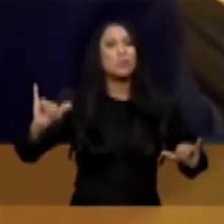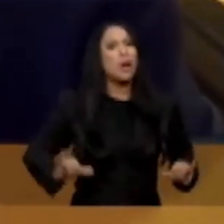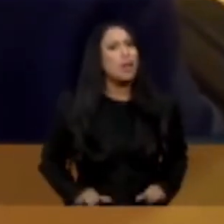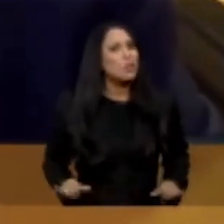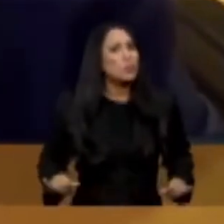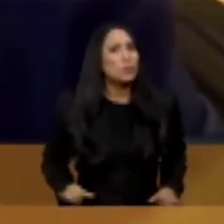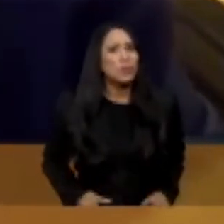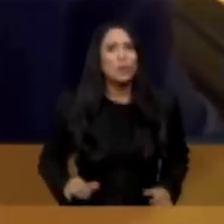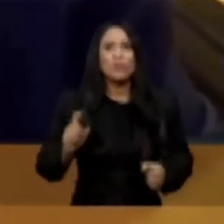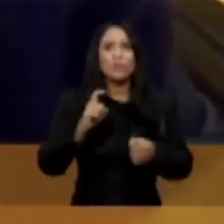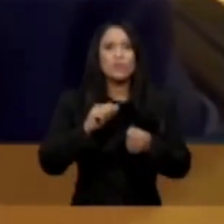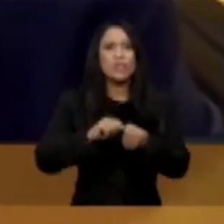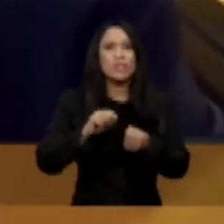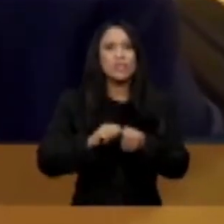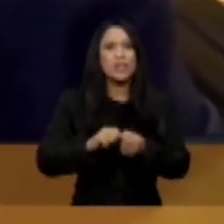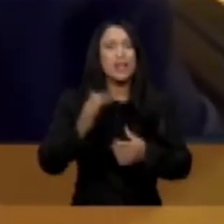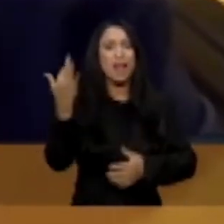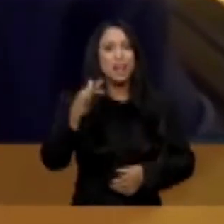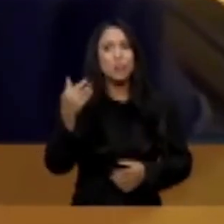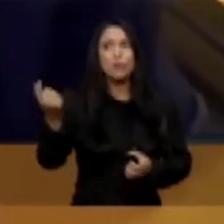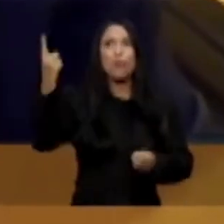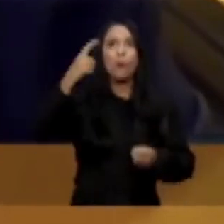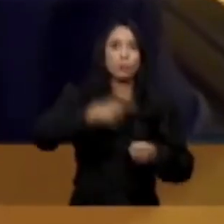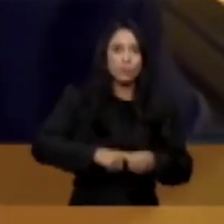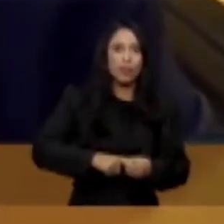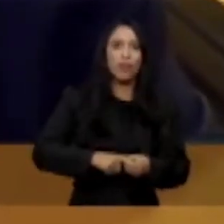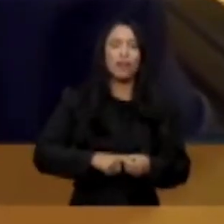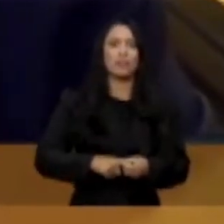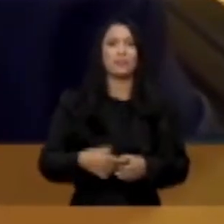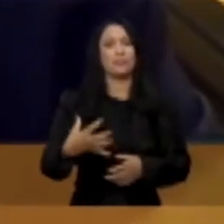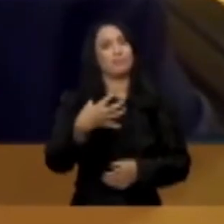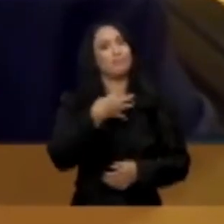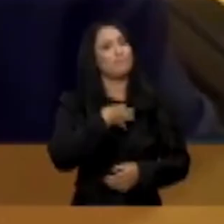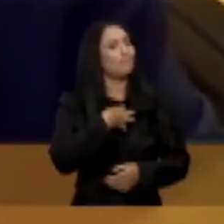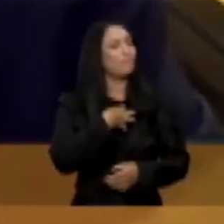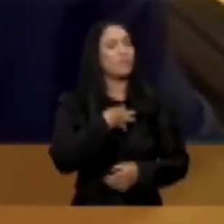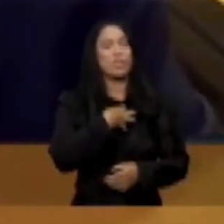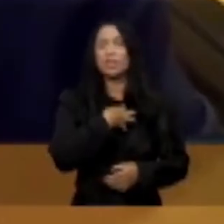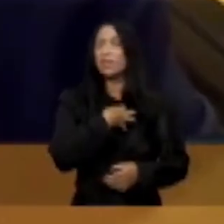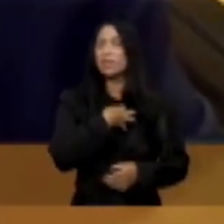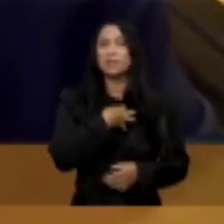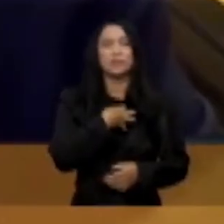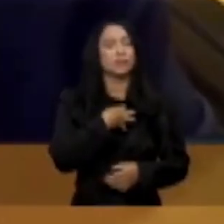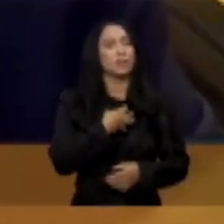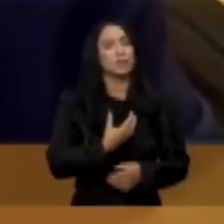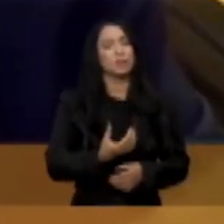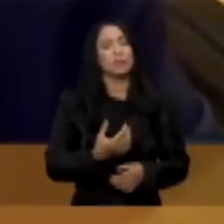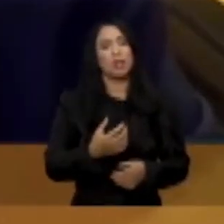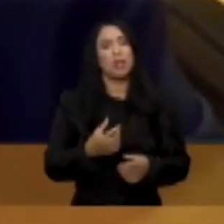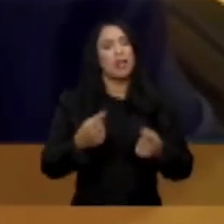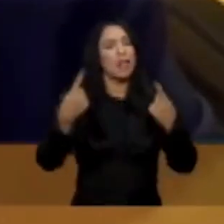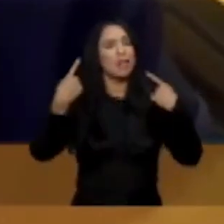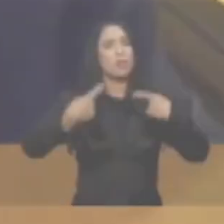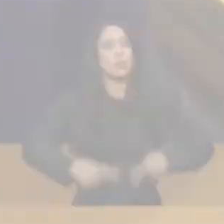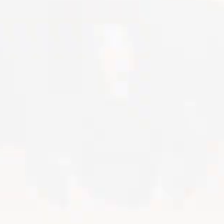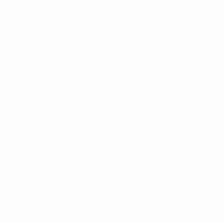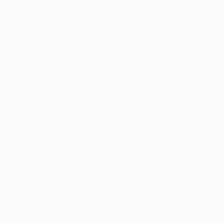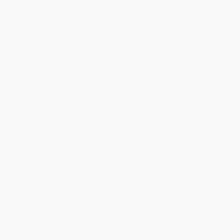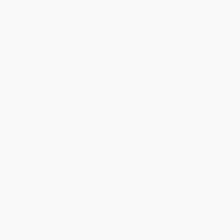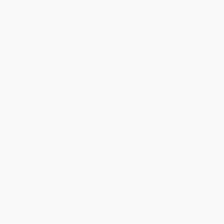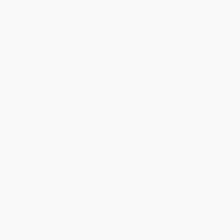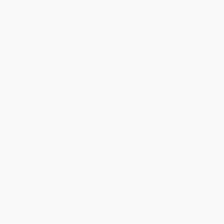pena perpétua, de fato, e absolutamente incompatível com o sistema constitucional brasileiro.